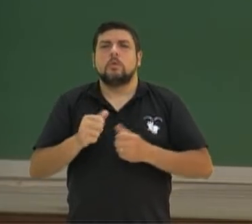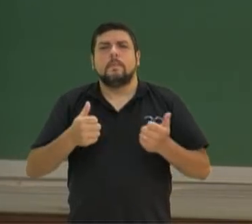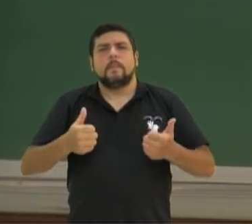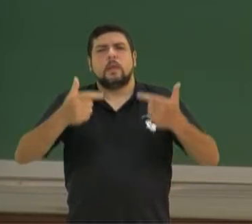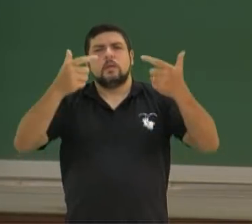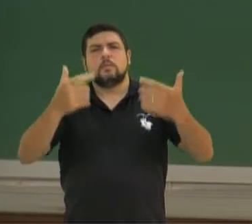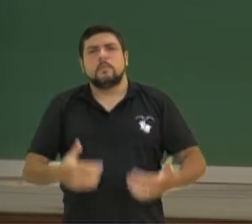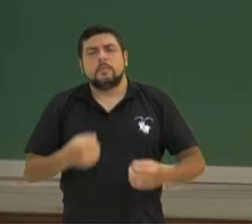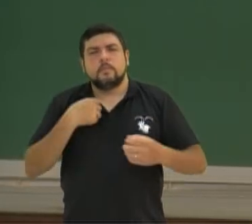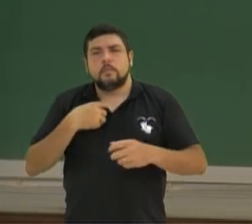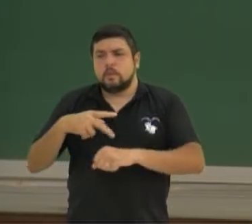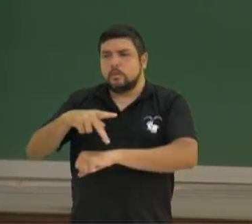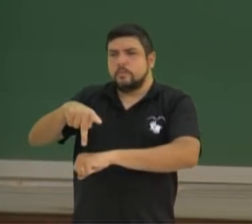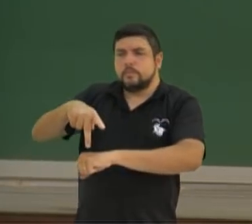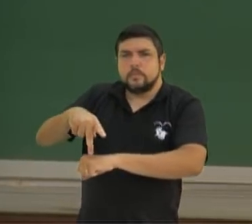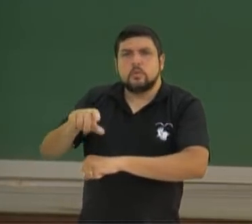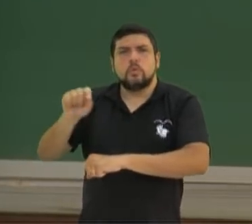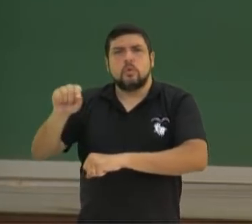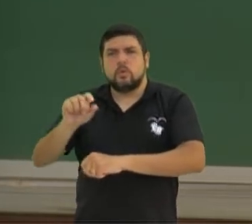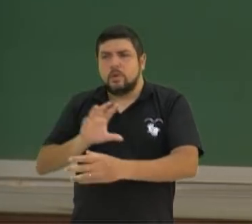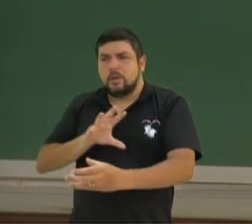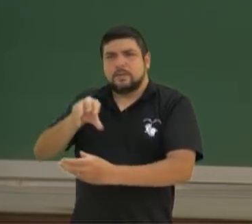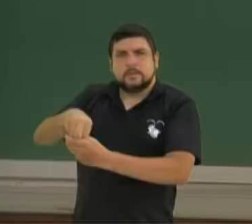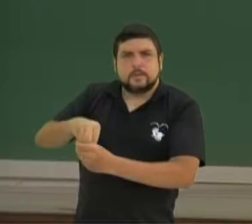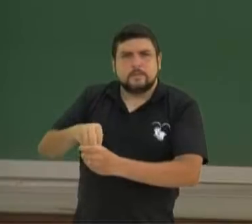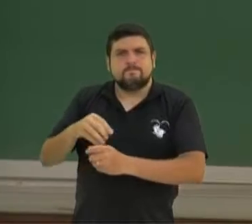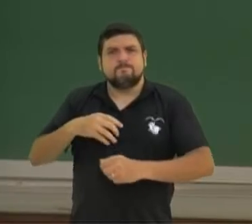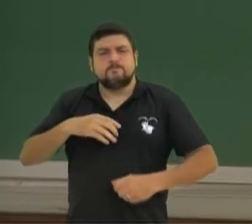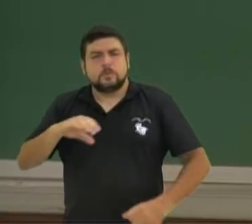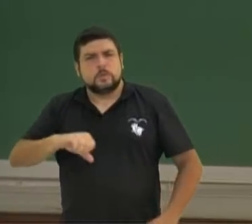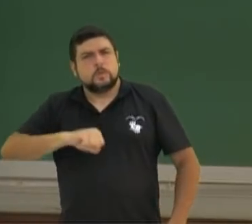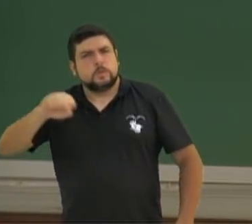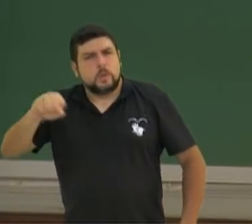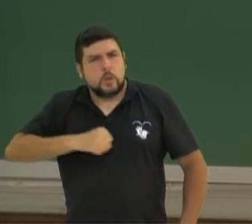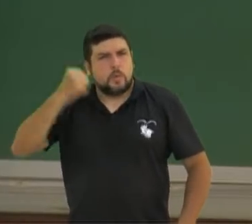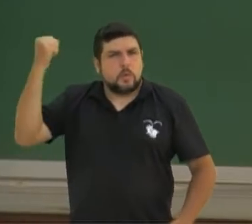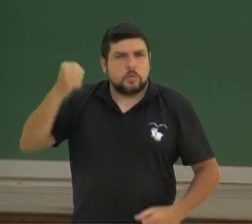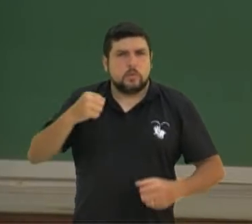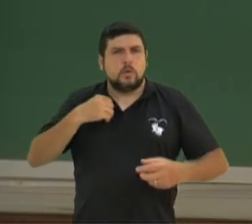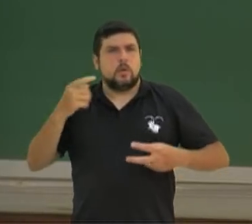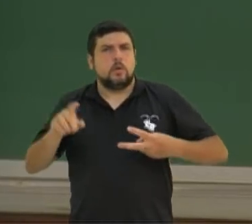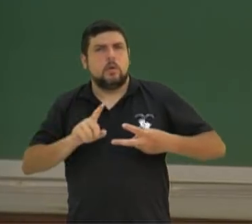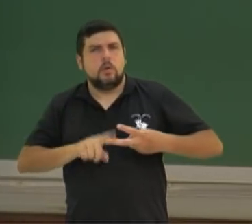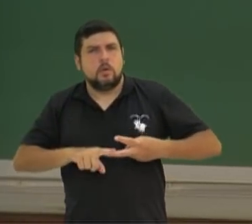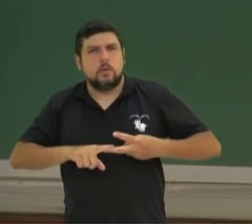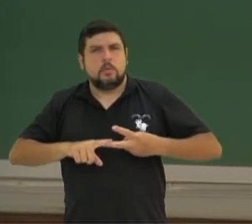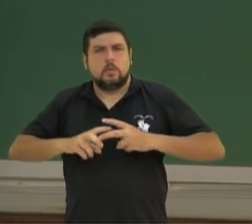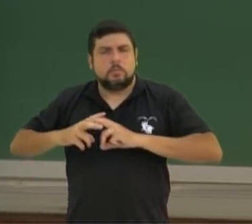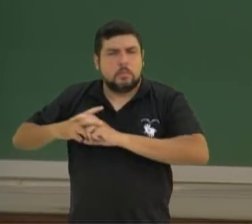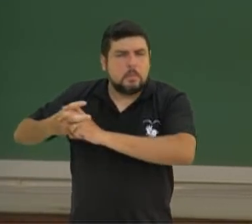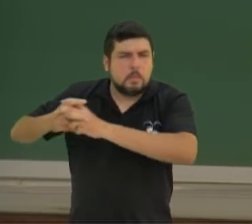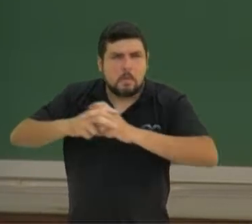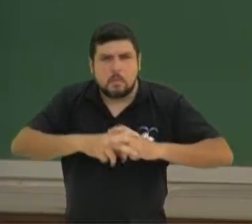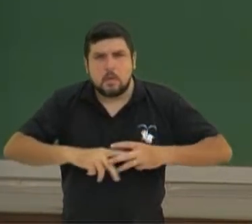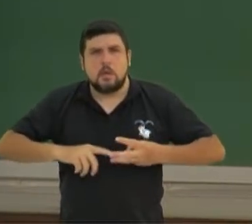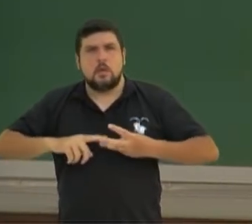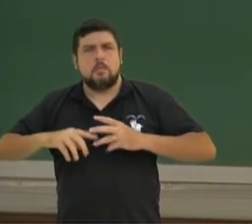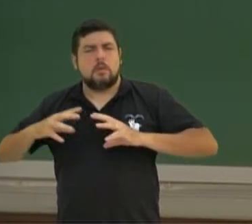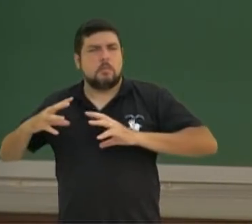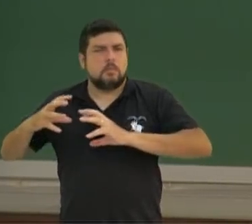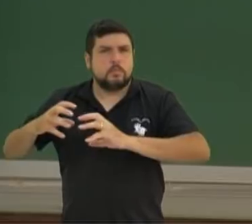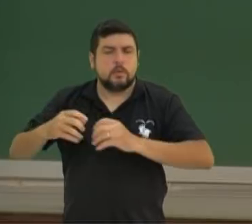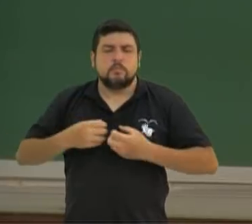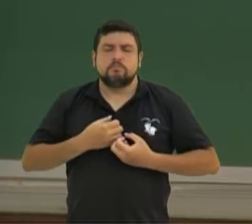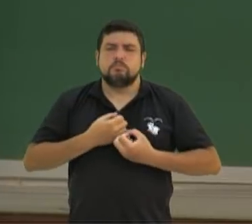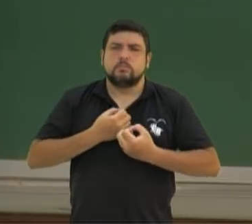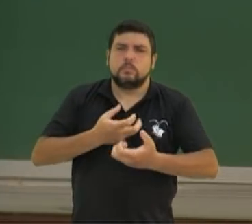aqui. Ela fez esse livro porque ele é acessível para todas as idades. Então, nem muito novo,